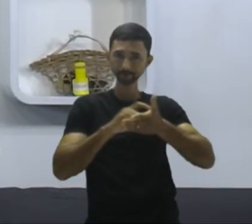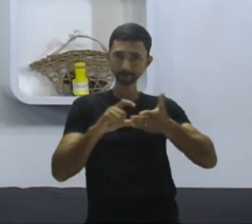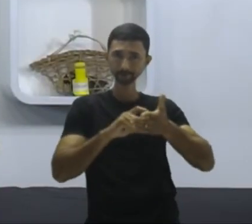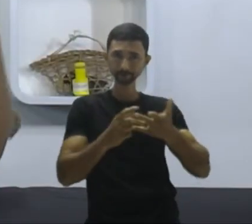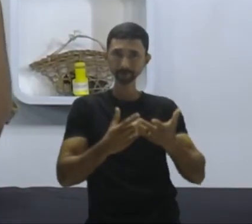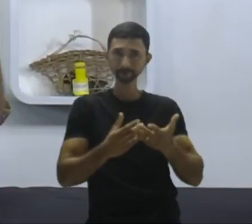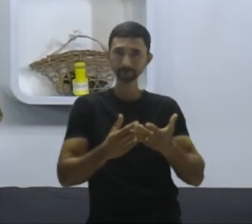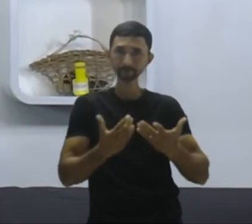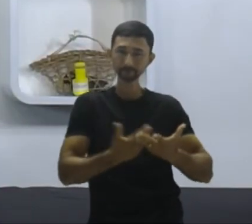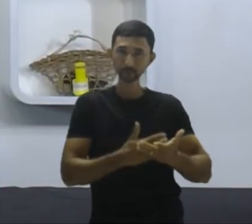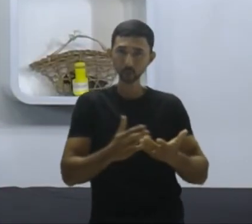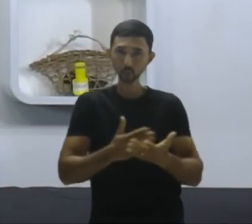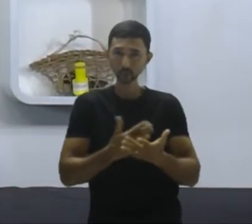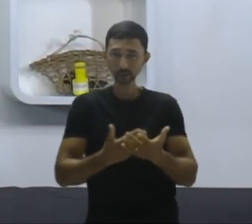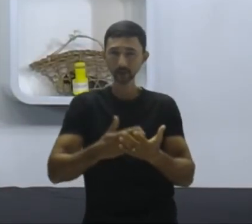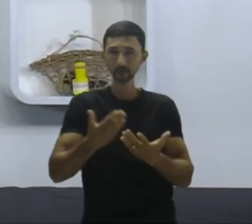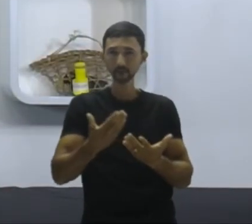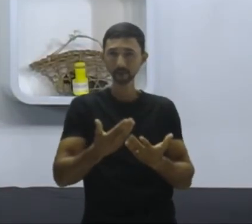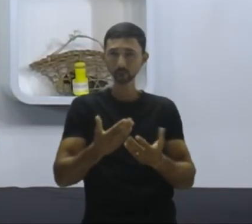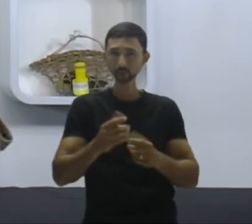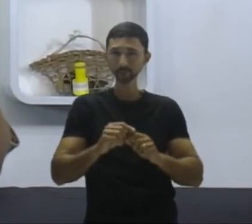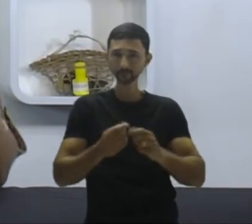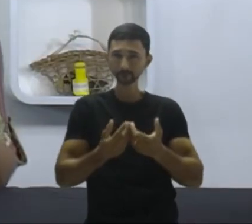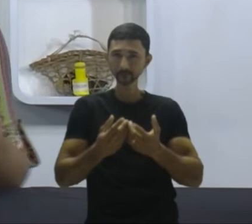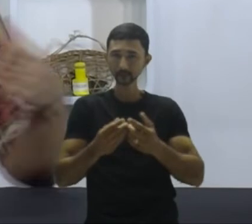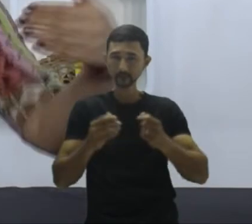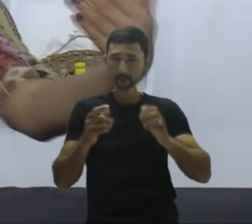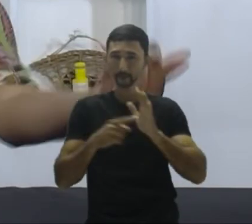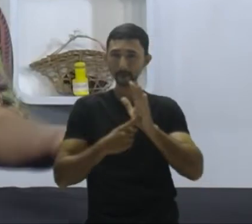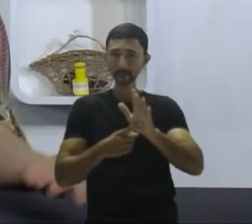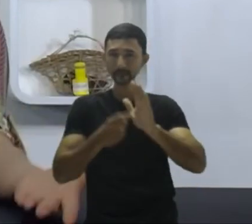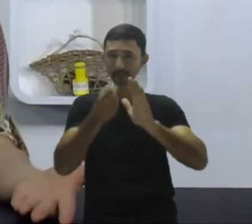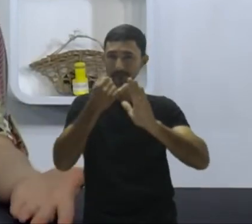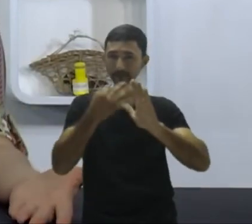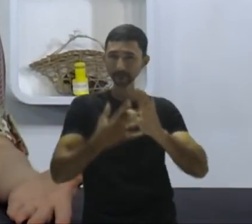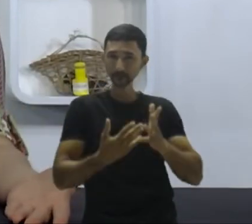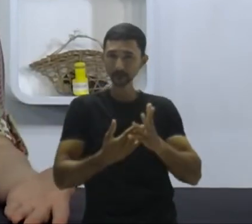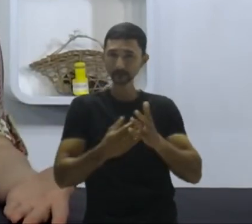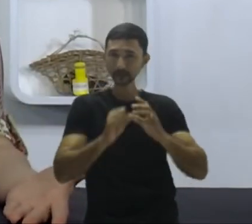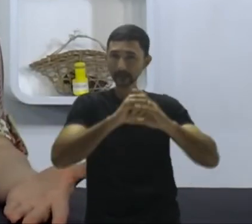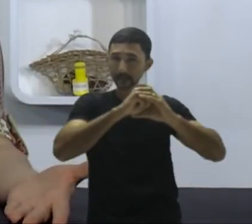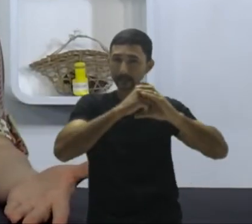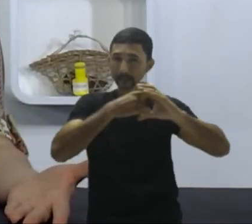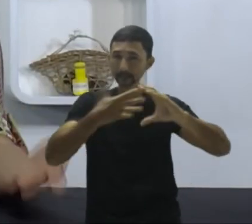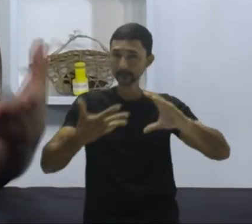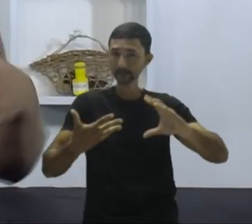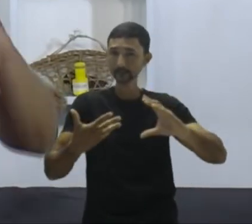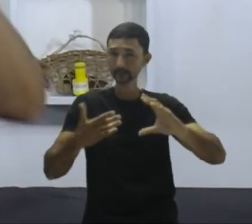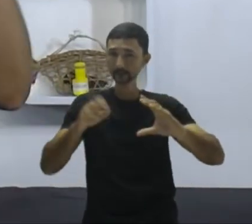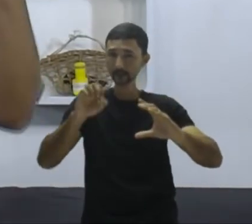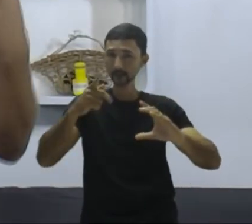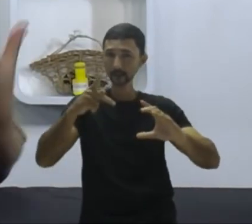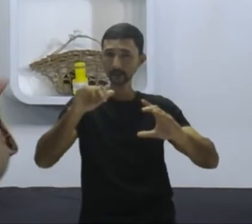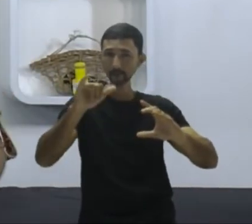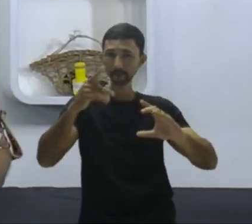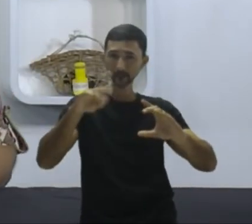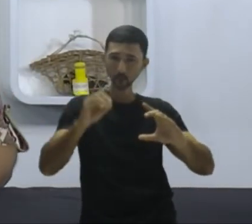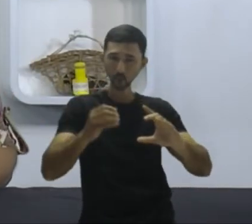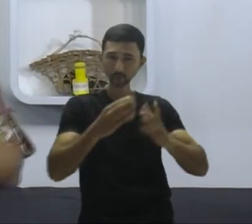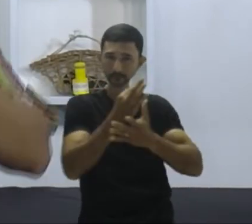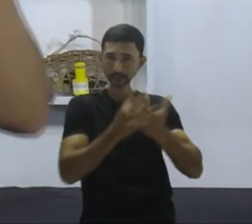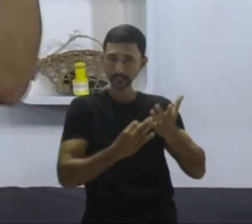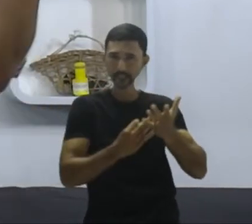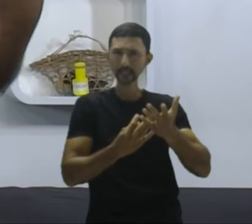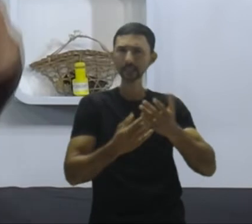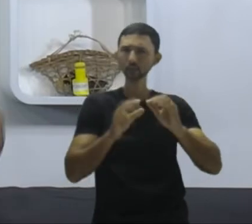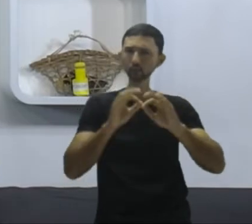dos Anéis que vai apresentar características semelhantes às características do texto épico, certo? Eu tenho os elementos da